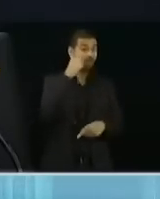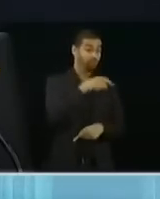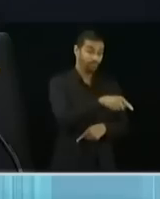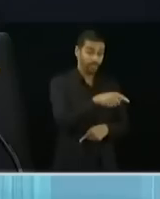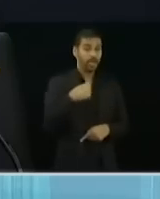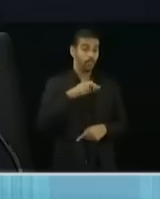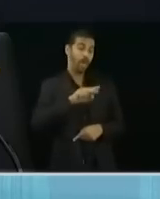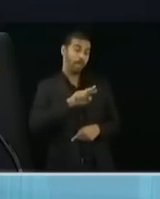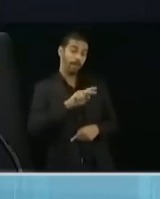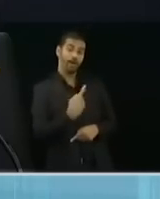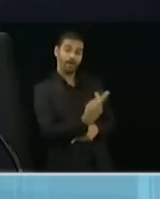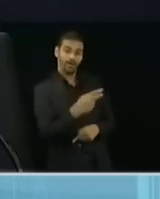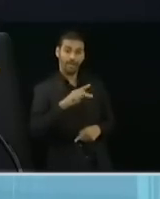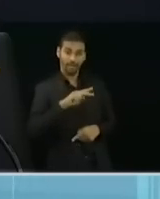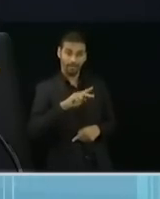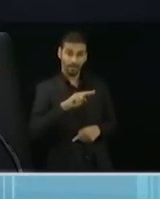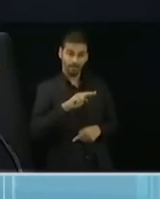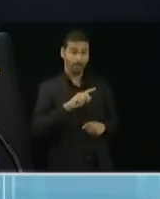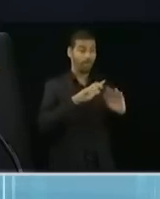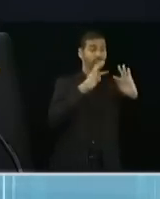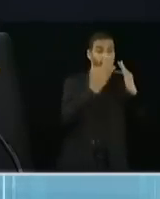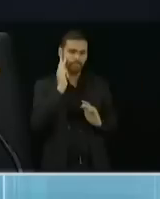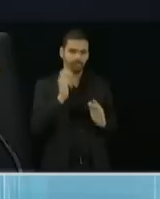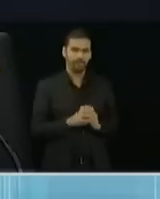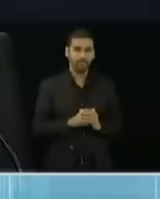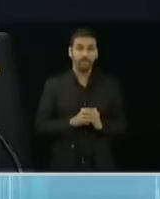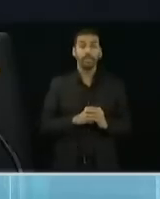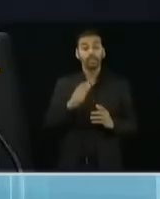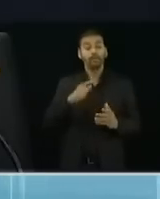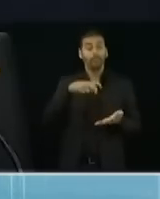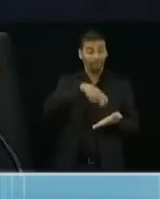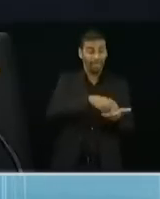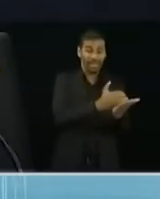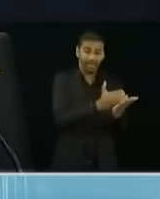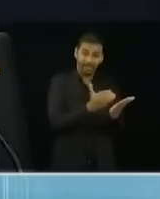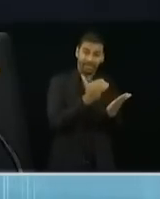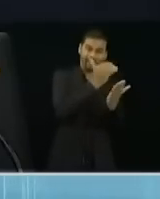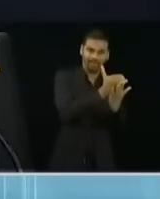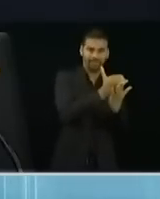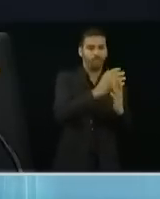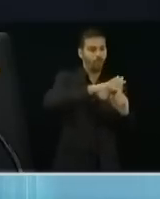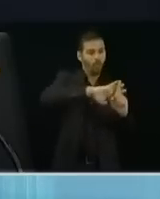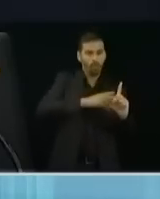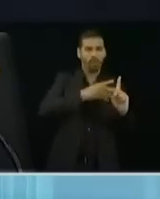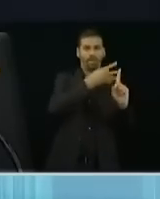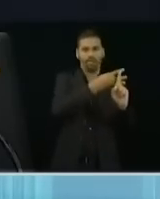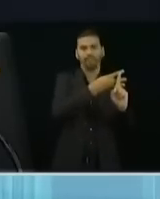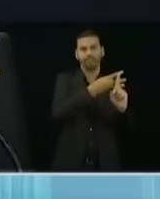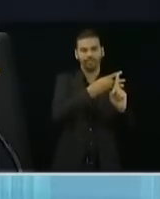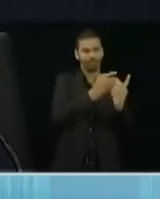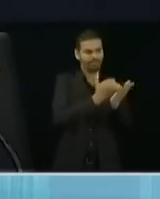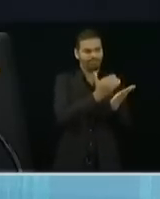que possa somar a esse inquérito essas informações. Além disso, ele ainda solicitou um laudo,